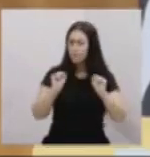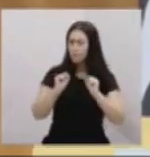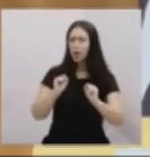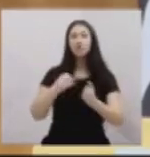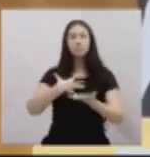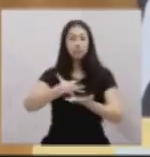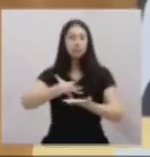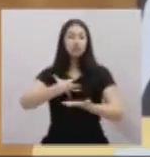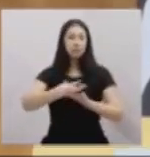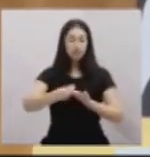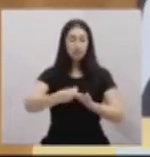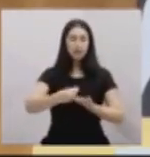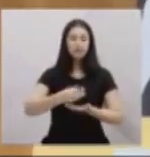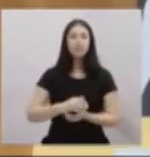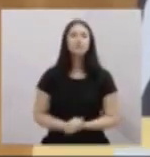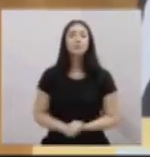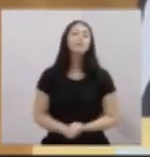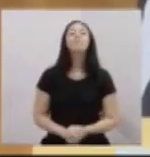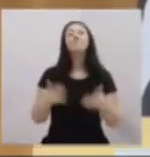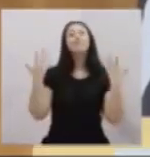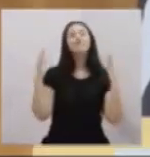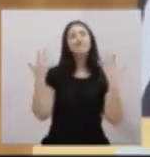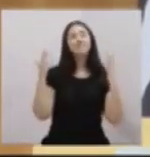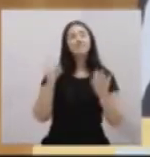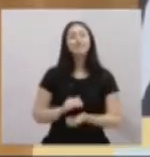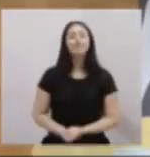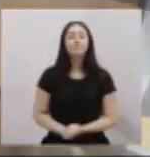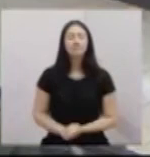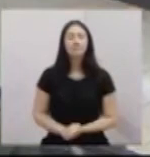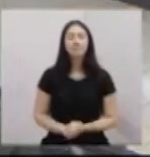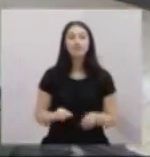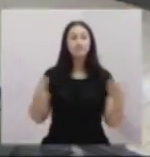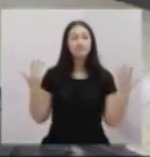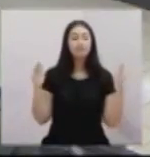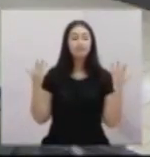meus imitadores. Parabéns.